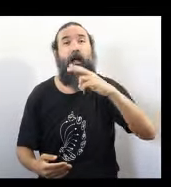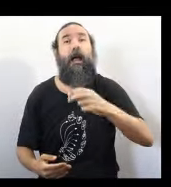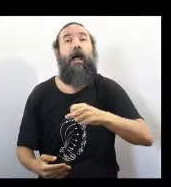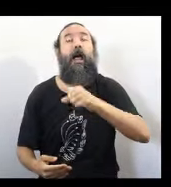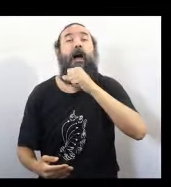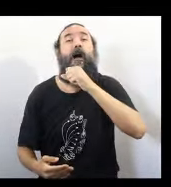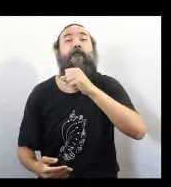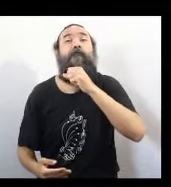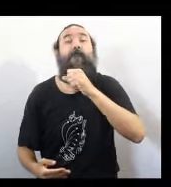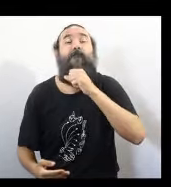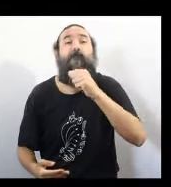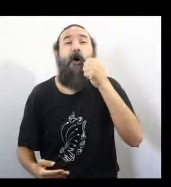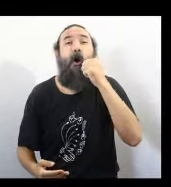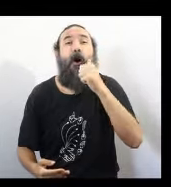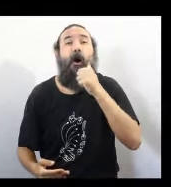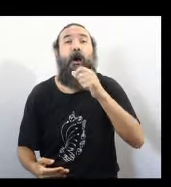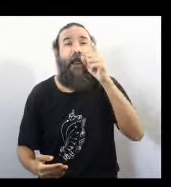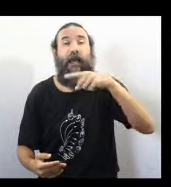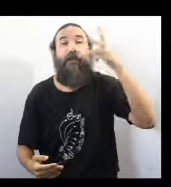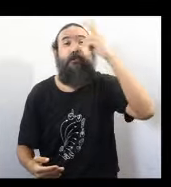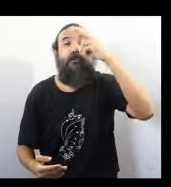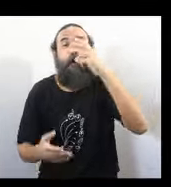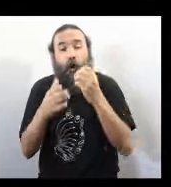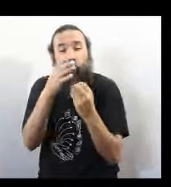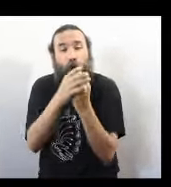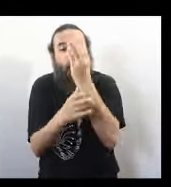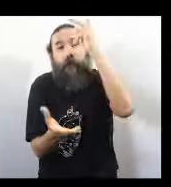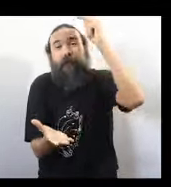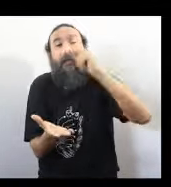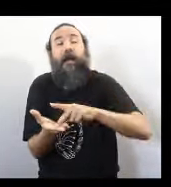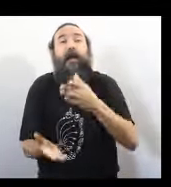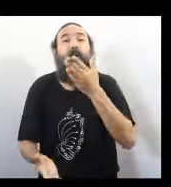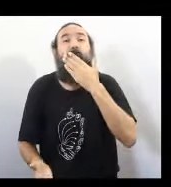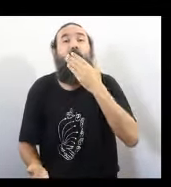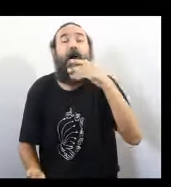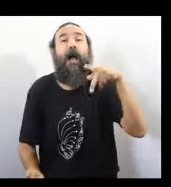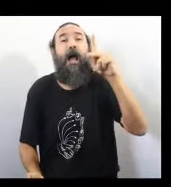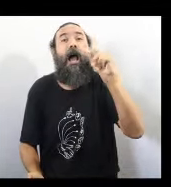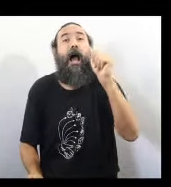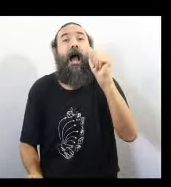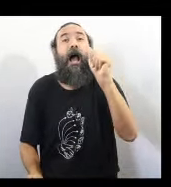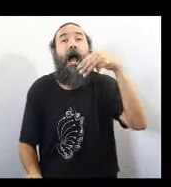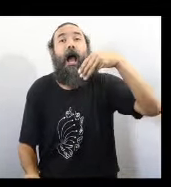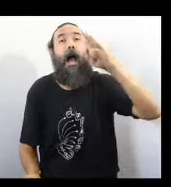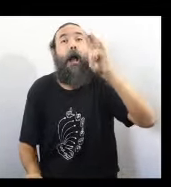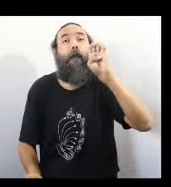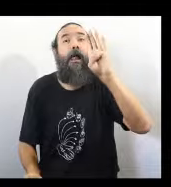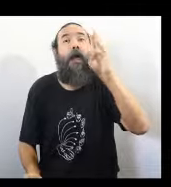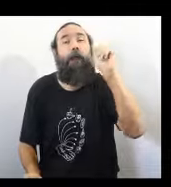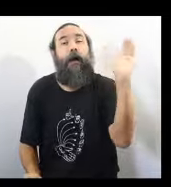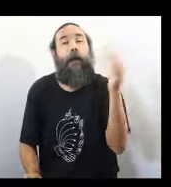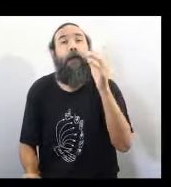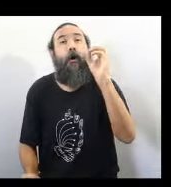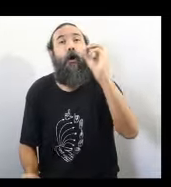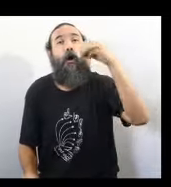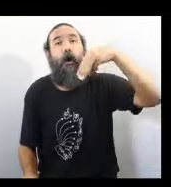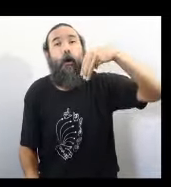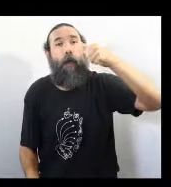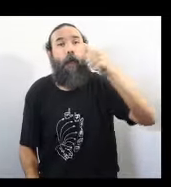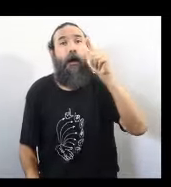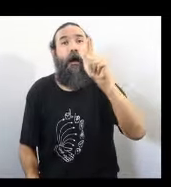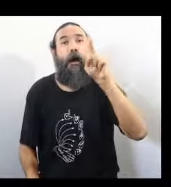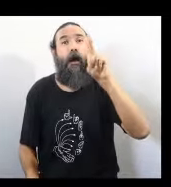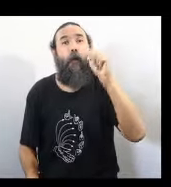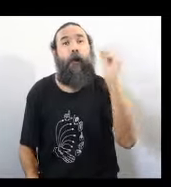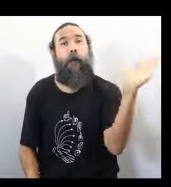das avós, história dos povos originários, Cambeba, Omágua e Etê. E